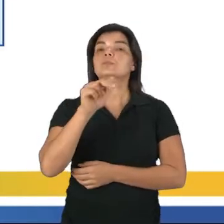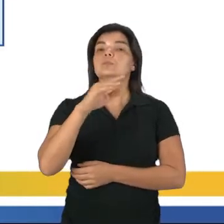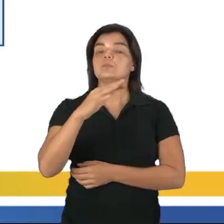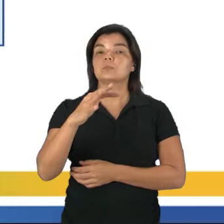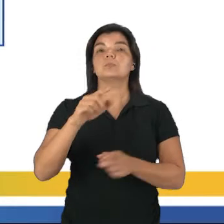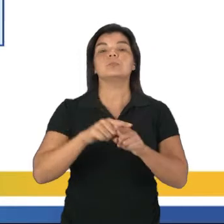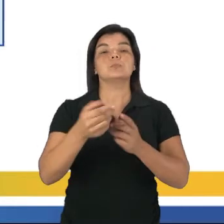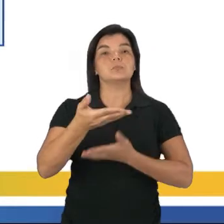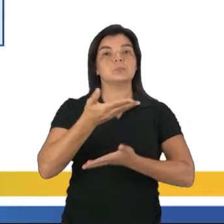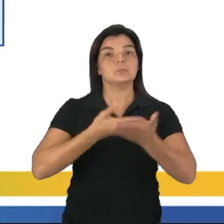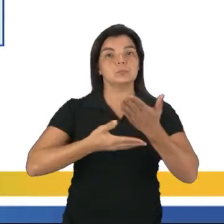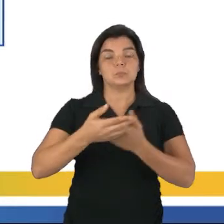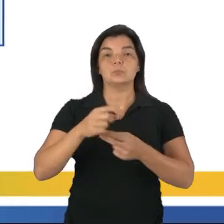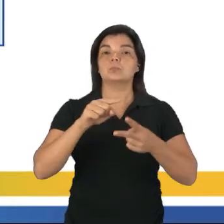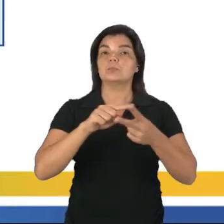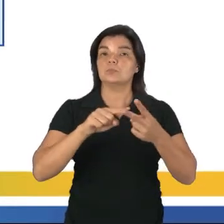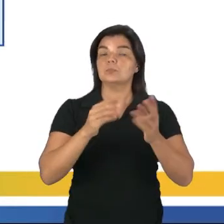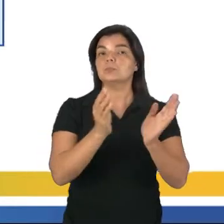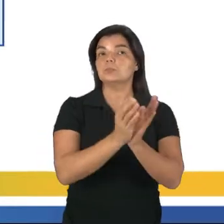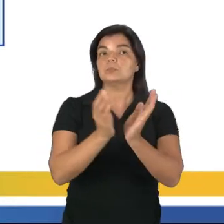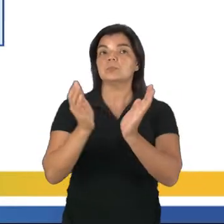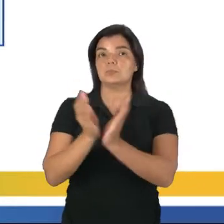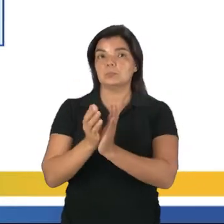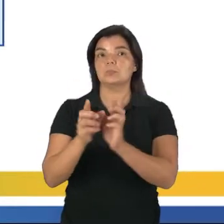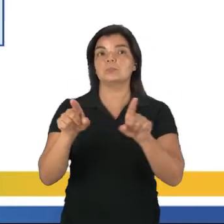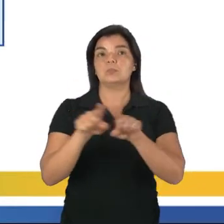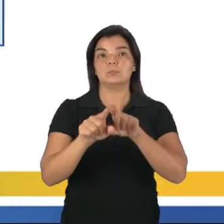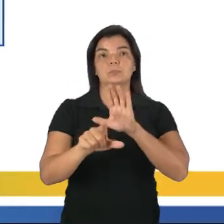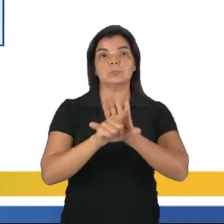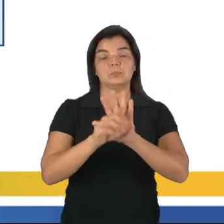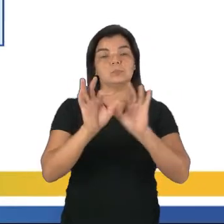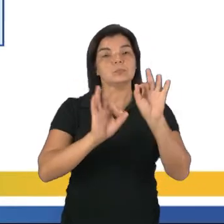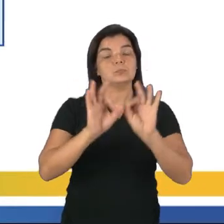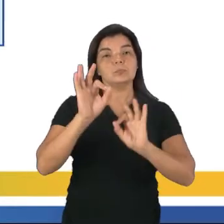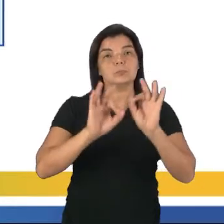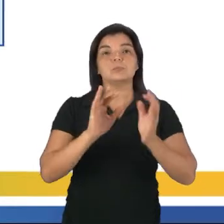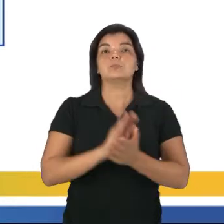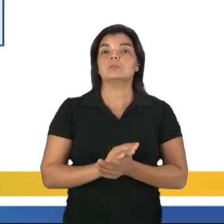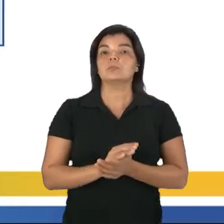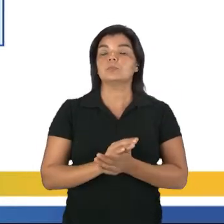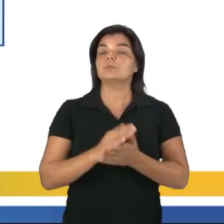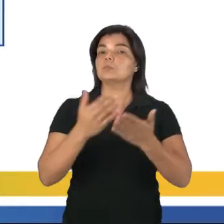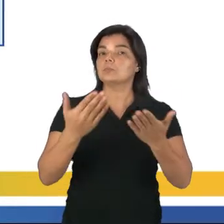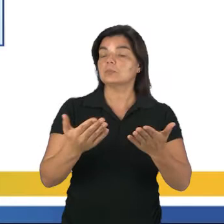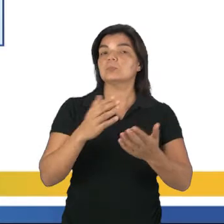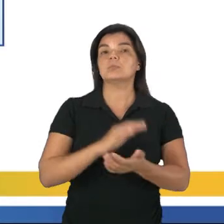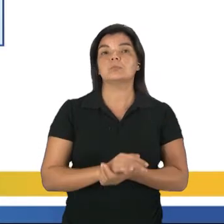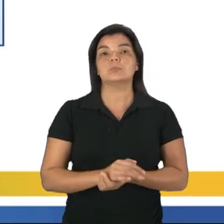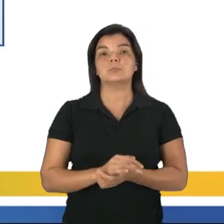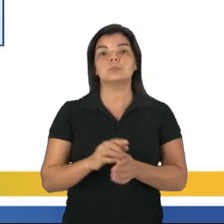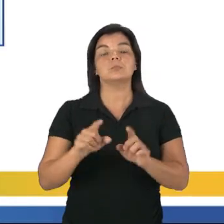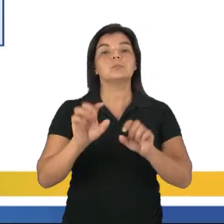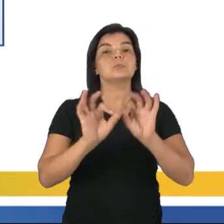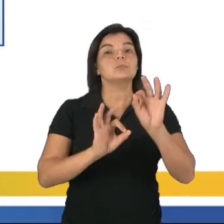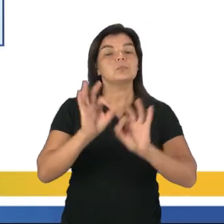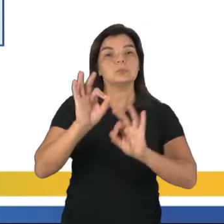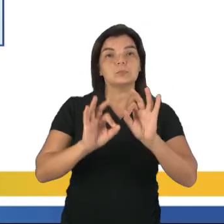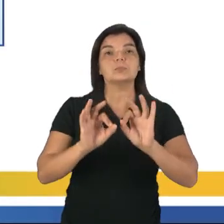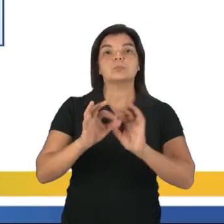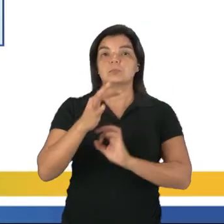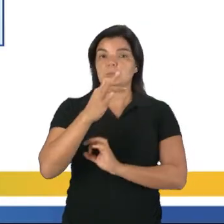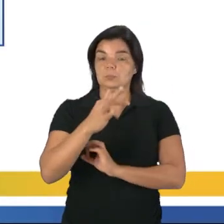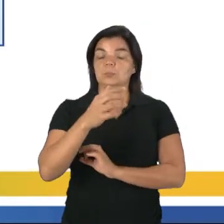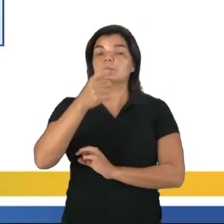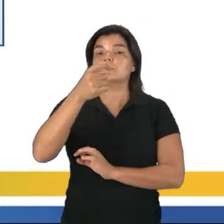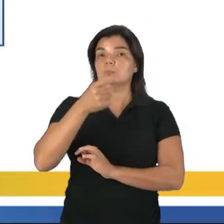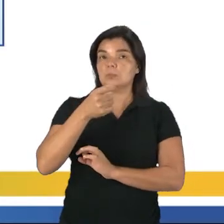É uma relação entre dois conjuntos, certo? Dada por uma lei de formação. E nesse caso, a lei que forma a função do